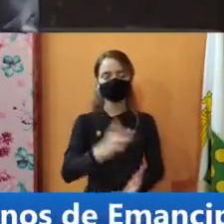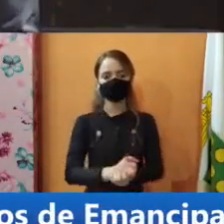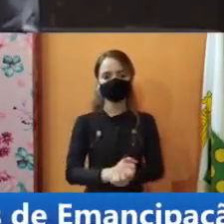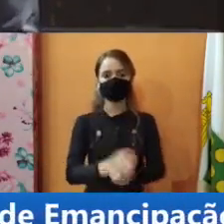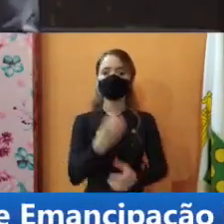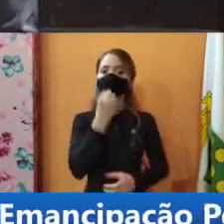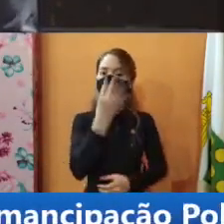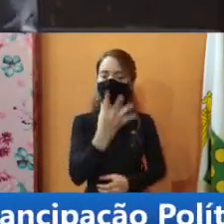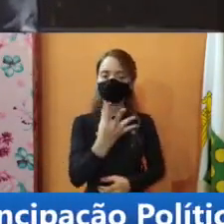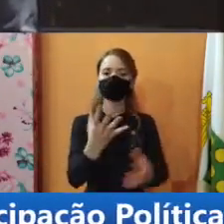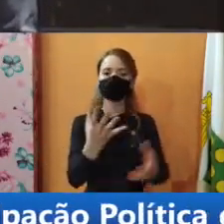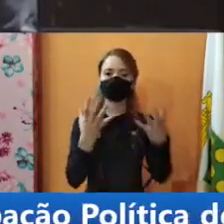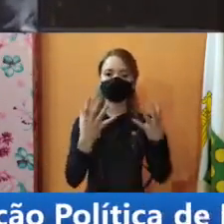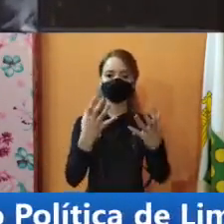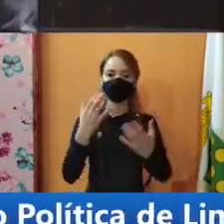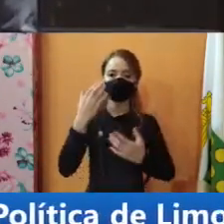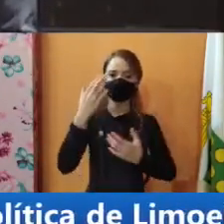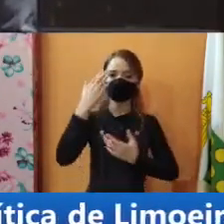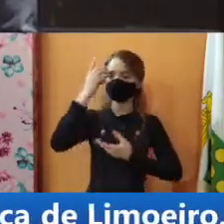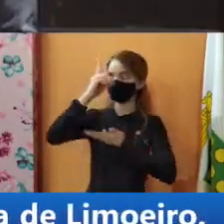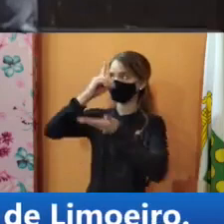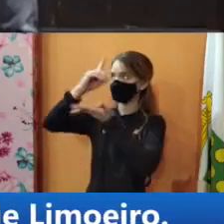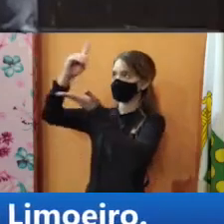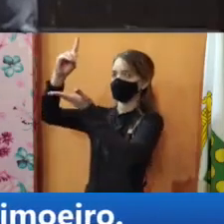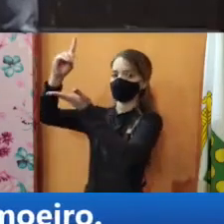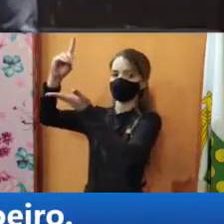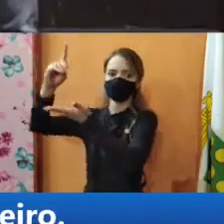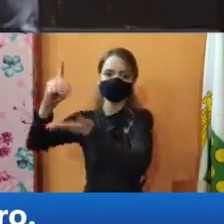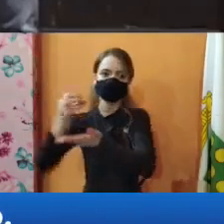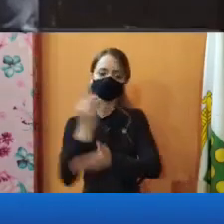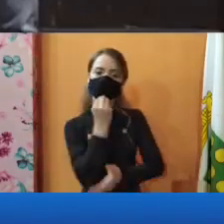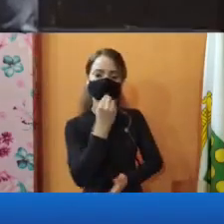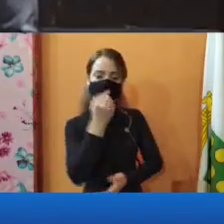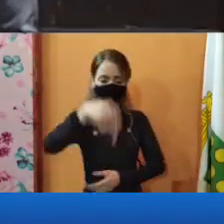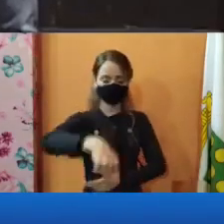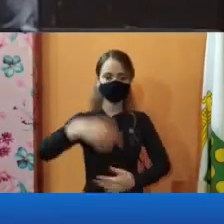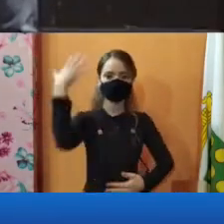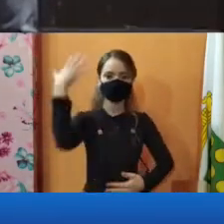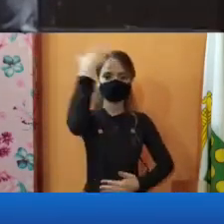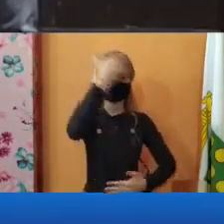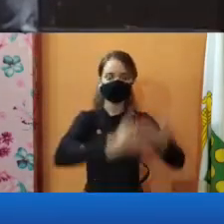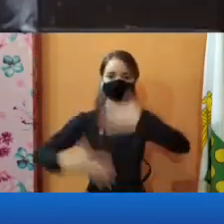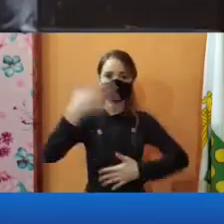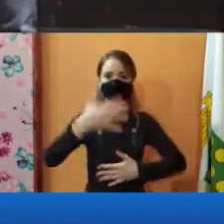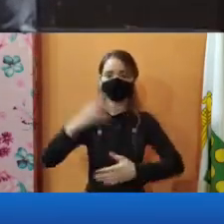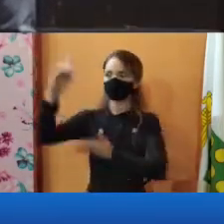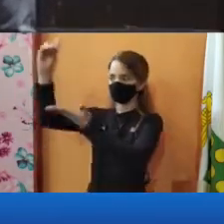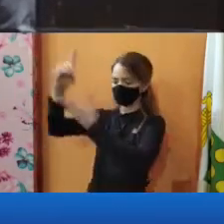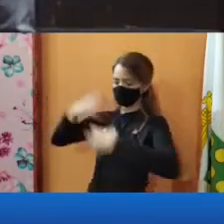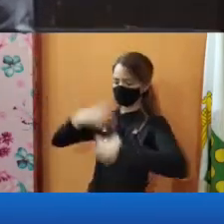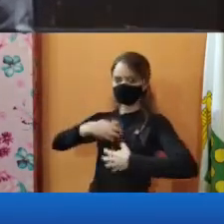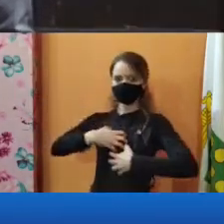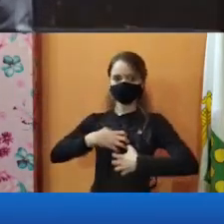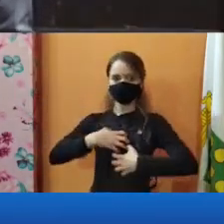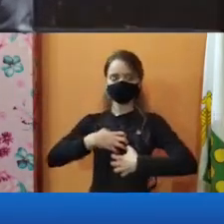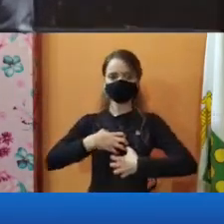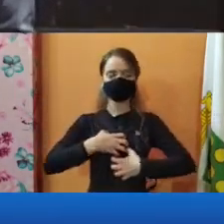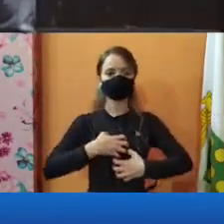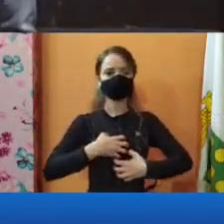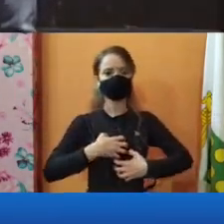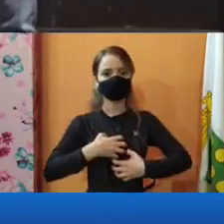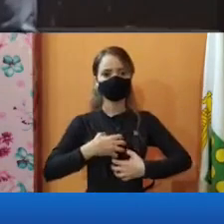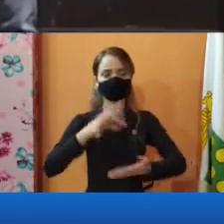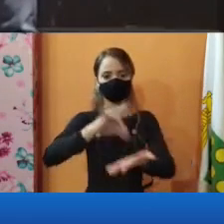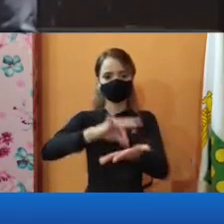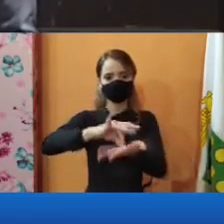Bom, gente, eu quero primeiro agradecer a Deus pela oportunidade de estar aqui. Deus sabe do meu sentimento, sabe? É o